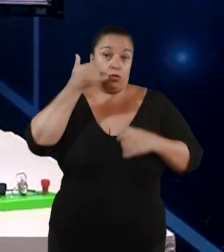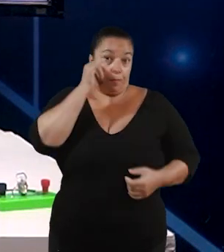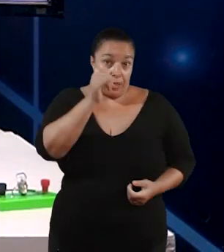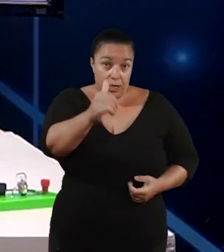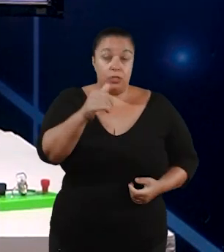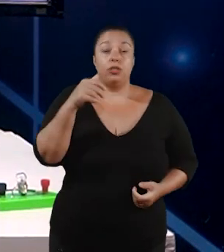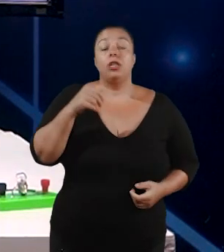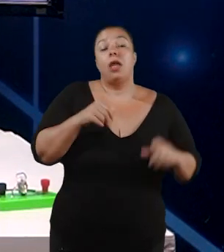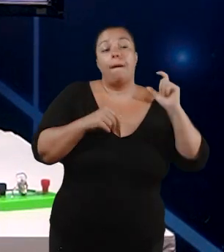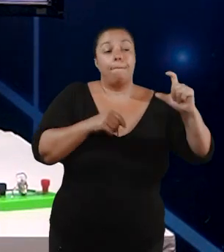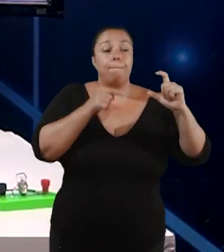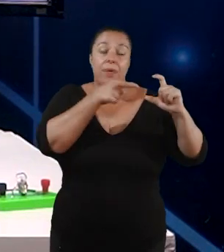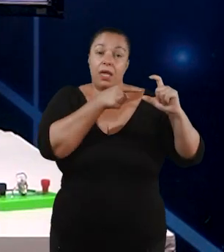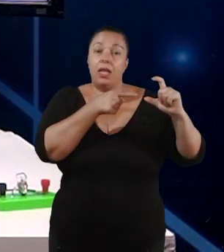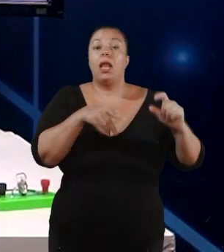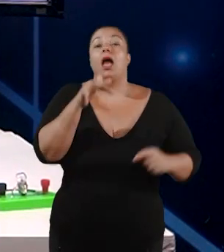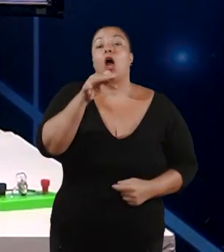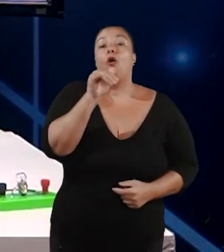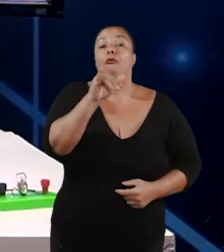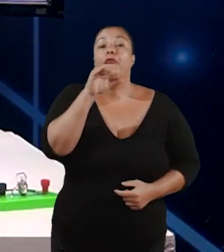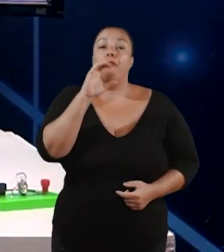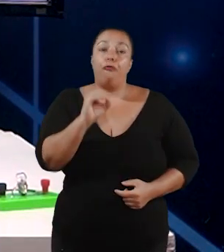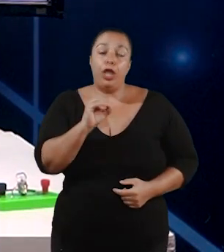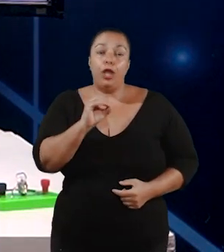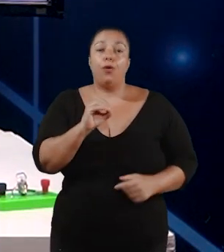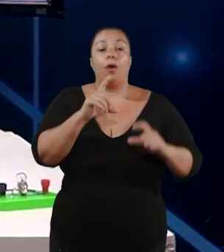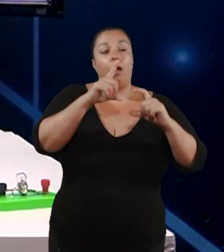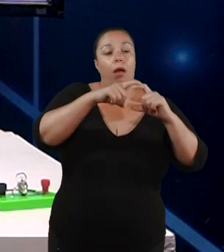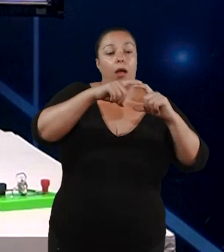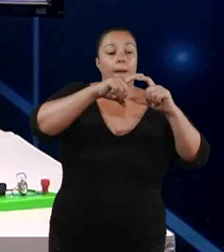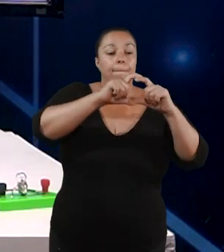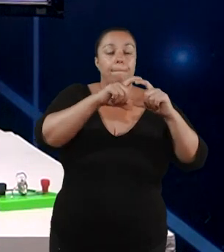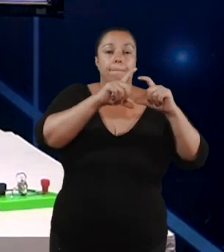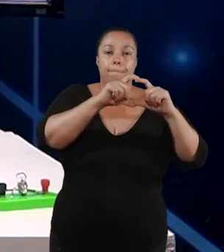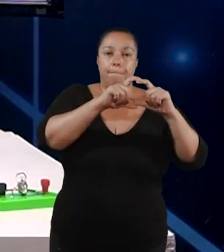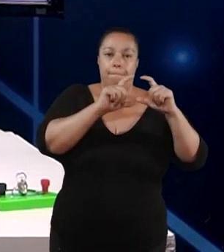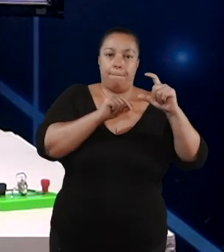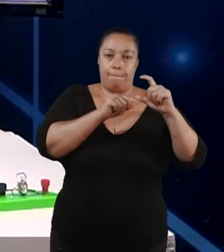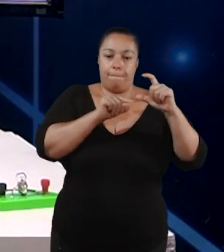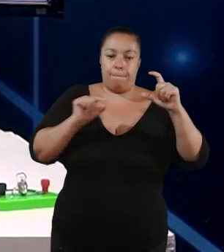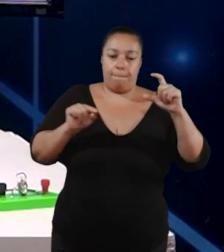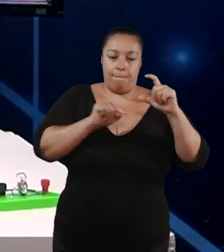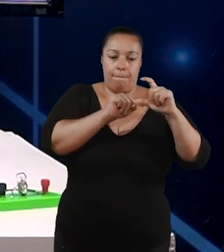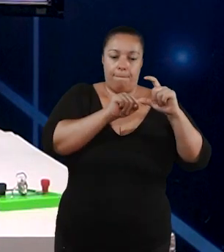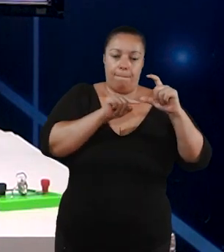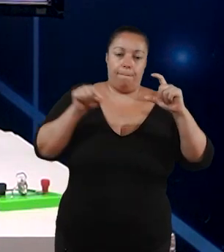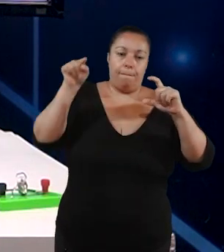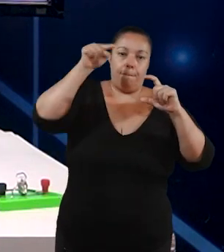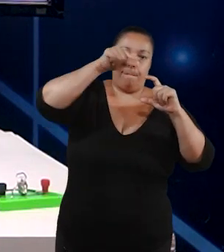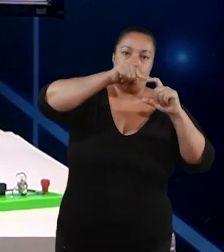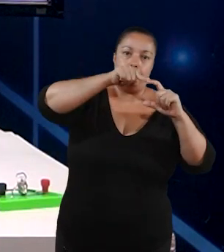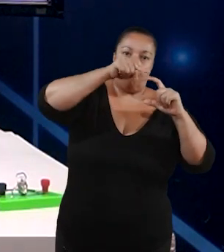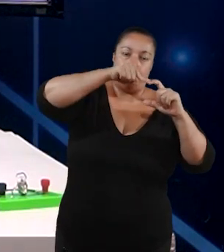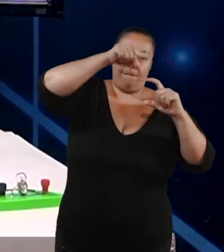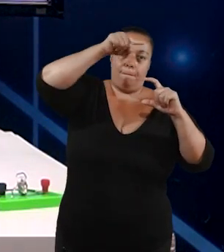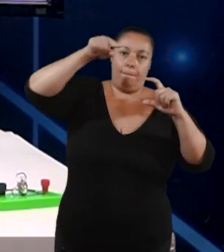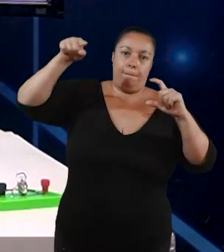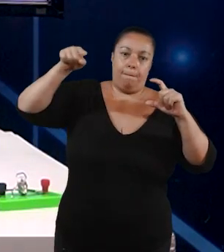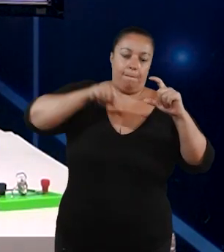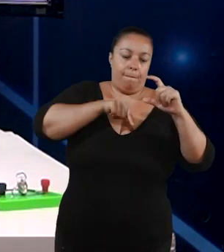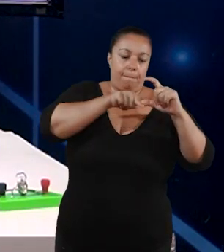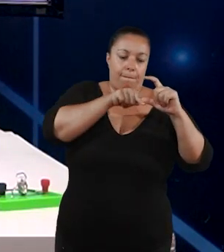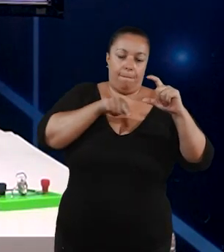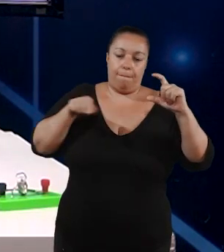energia, uma pilha, um fiozinho saindo da pilha encostando de um lado, né, num polo da minha lâmpada, e o outro fio saindo do outro ponto da minha